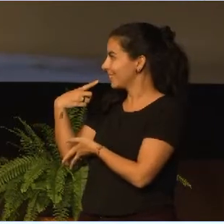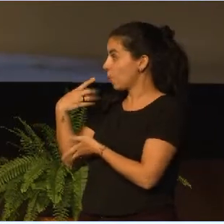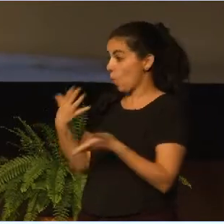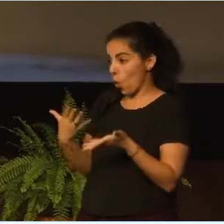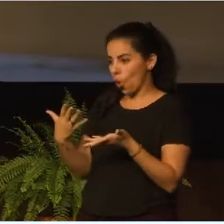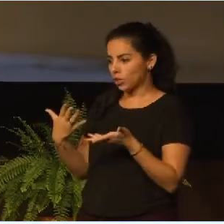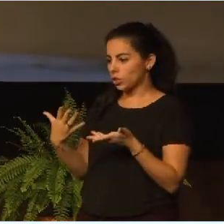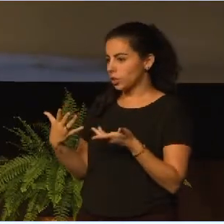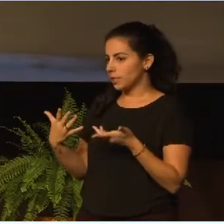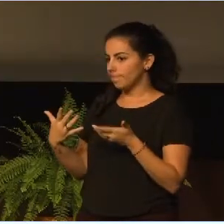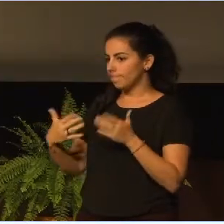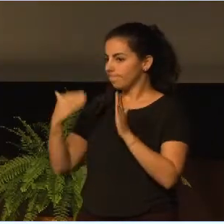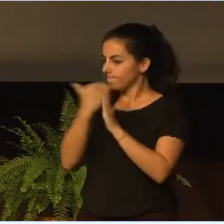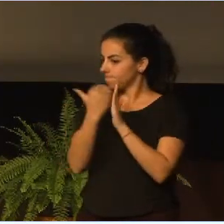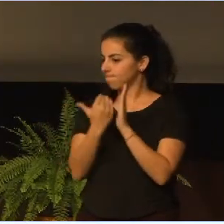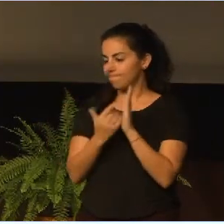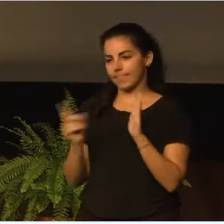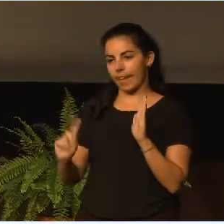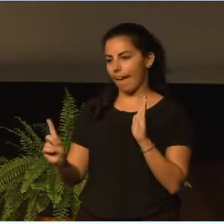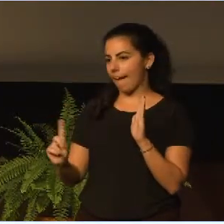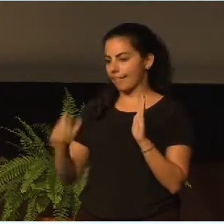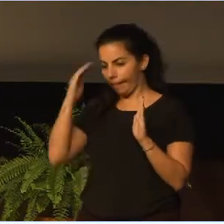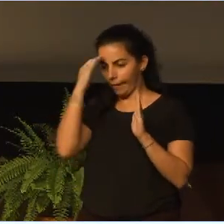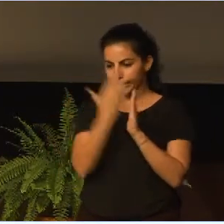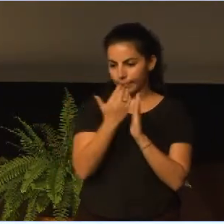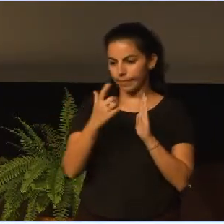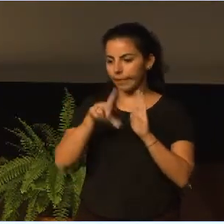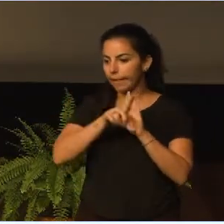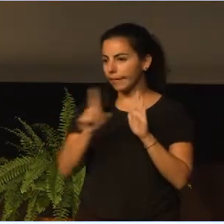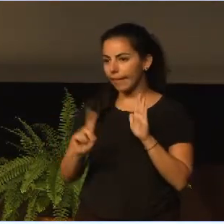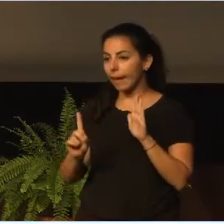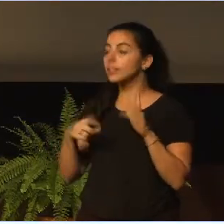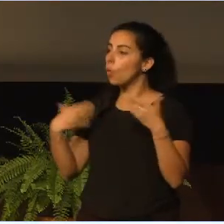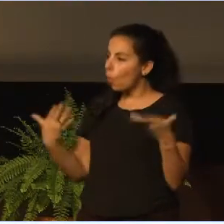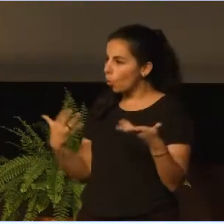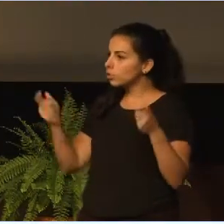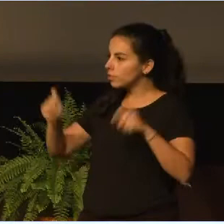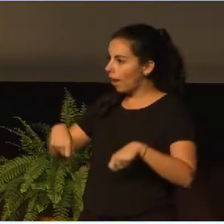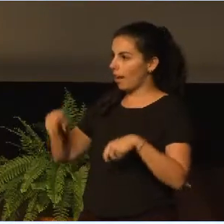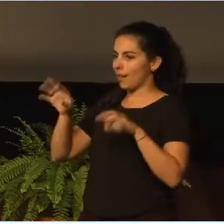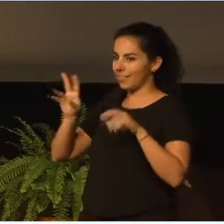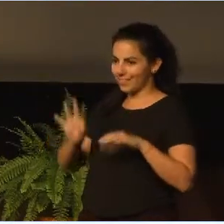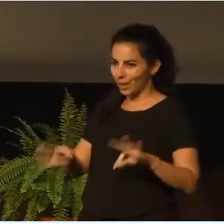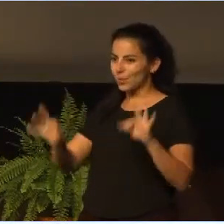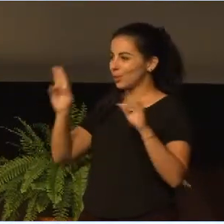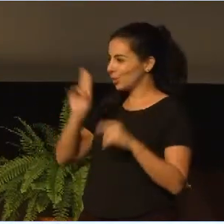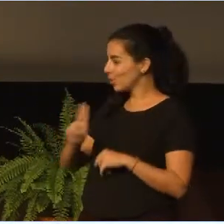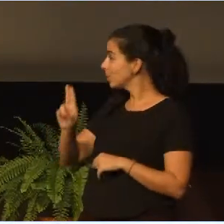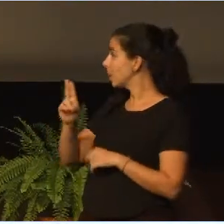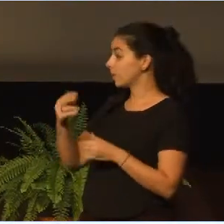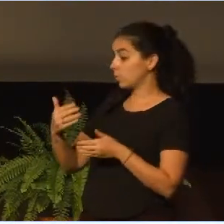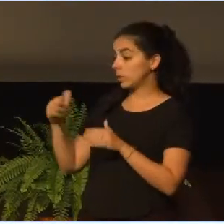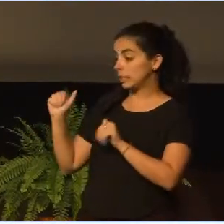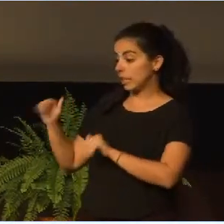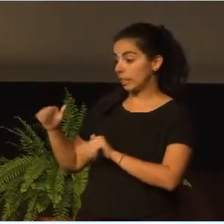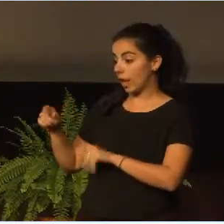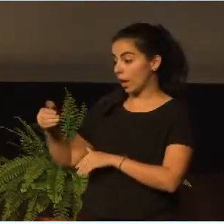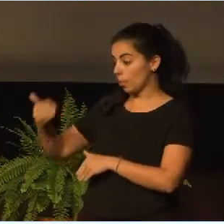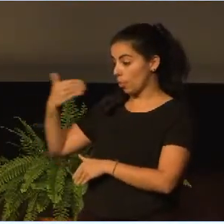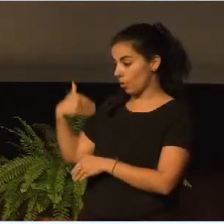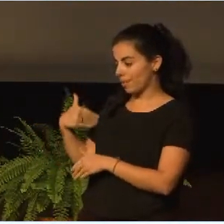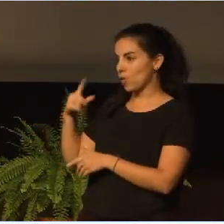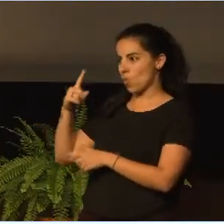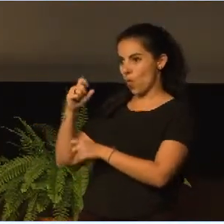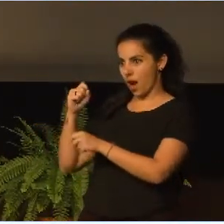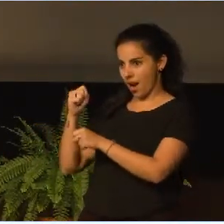e a gente podia buscar as regularidades. A gente colocou uma campanha no ar, e em setembro do ano passado a gente fez 1 ano. E aí a gente